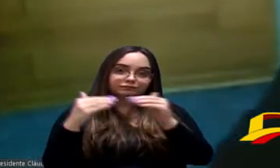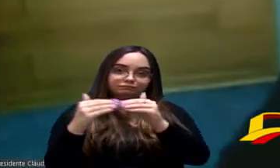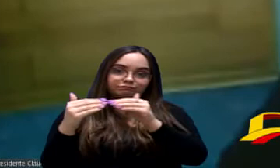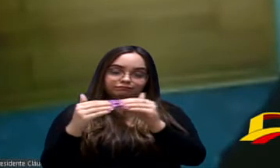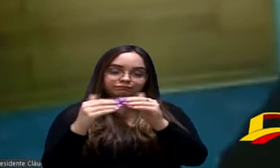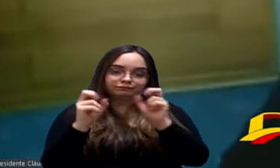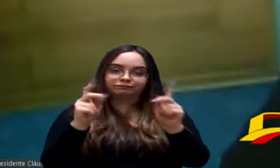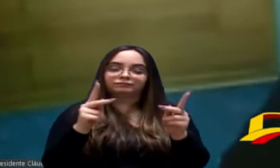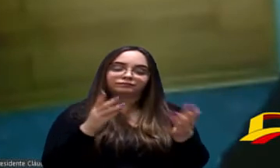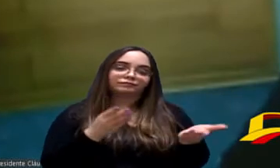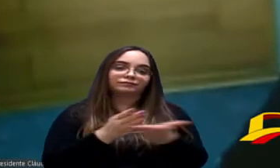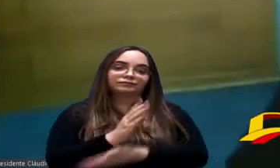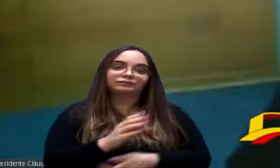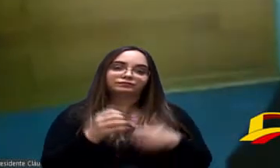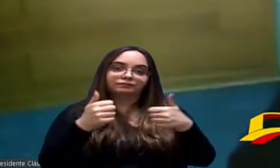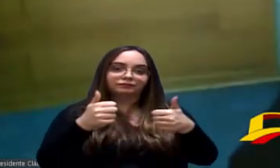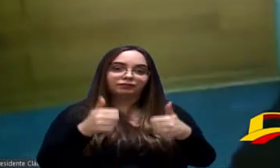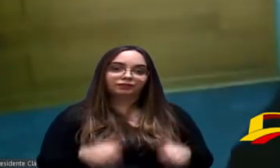estão, aprovados.